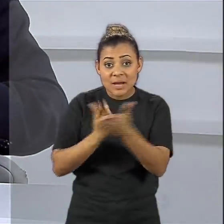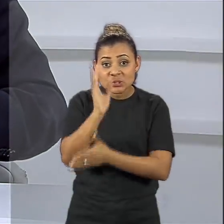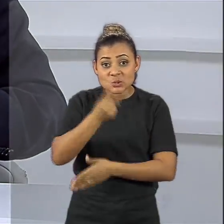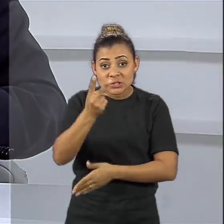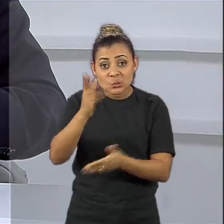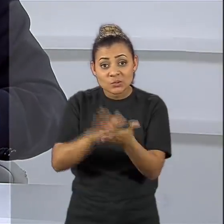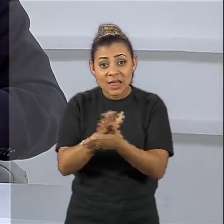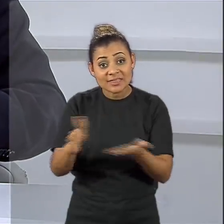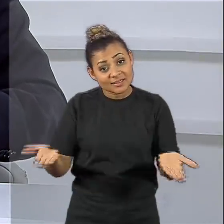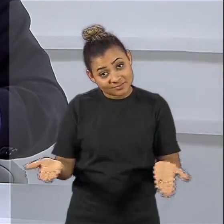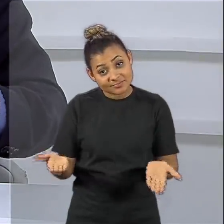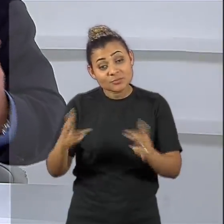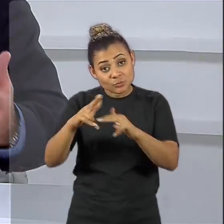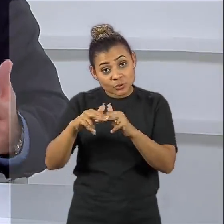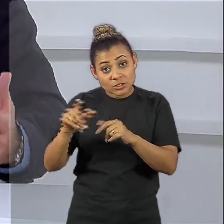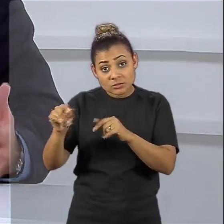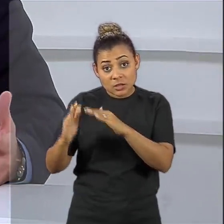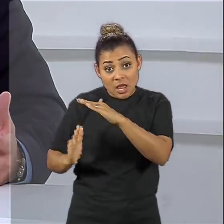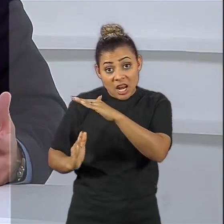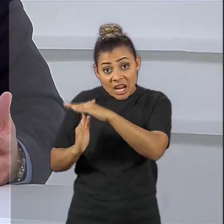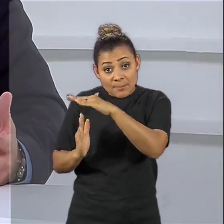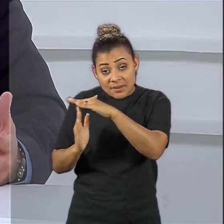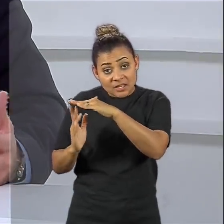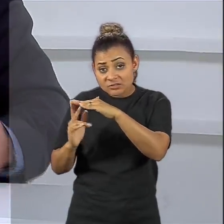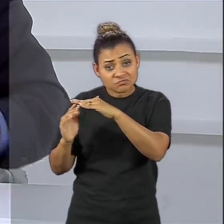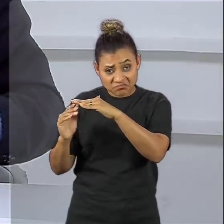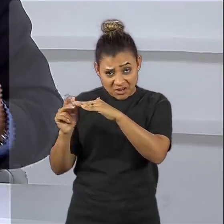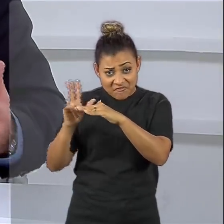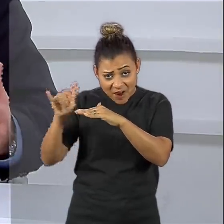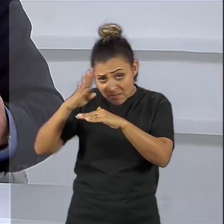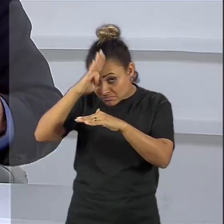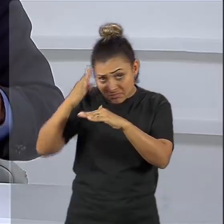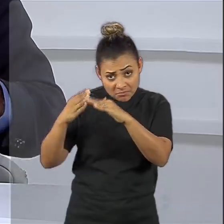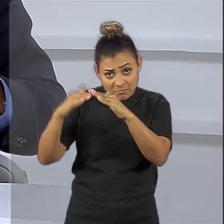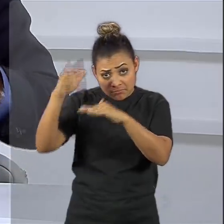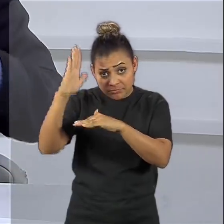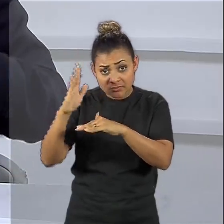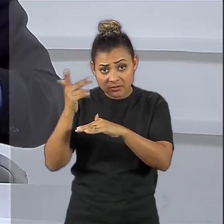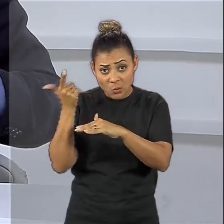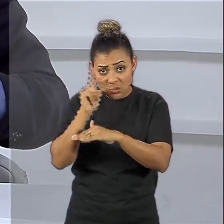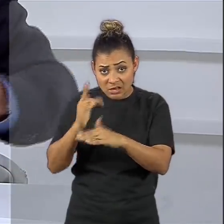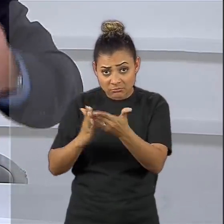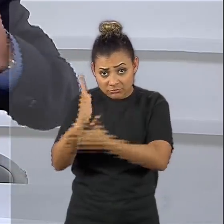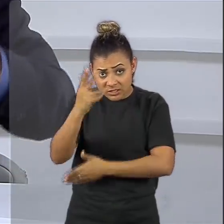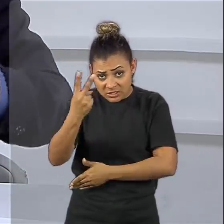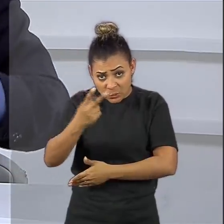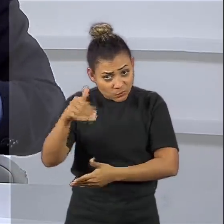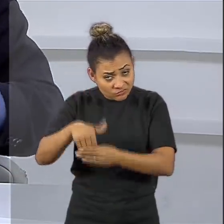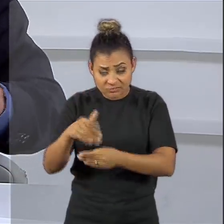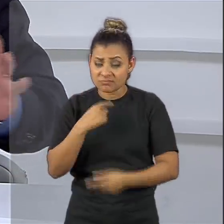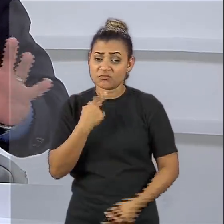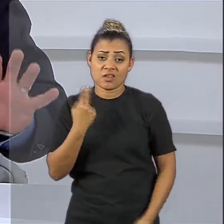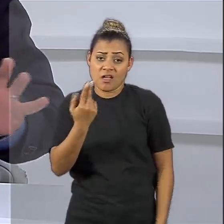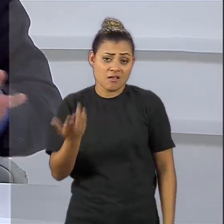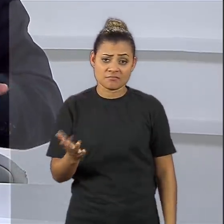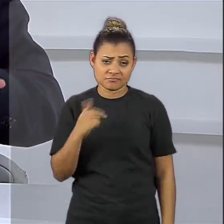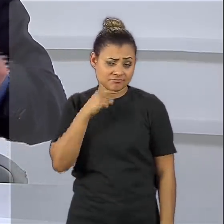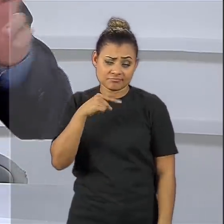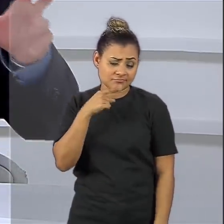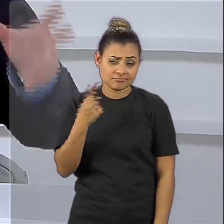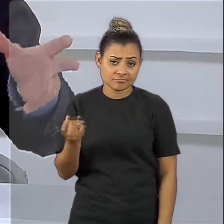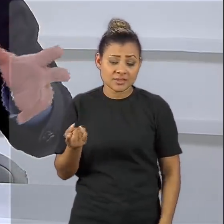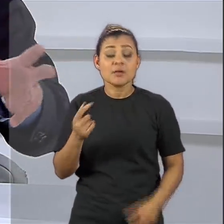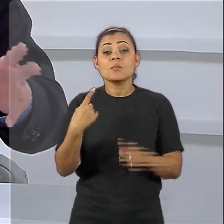esse for o limite dele, não é suficiente necessariamente para o segundo turno, mesmo com essa fragmentação. E aí, talvez, mais uma evidência de que